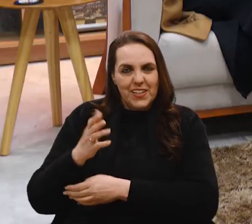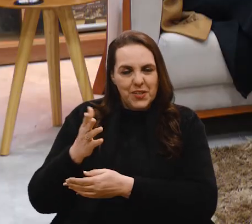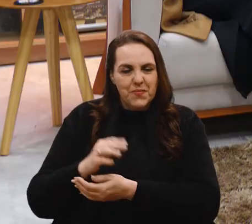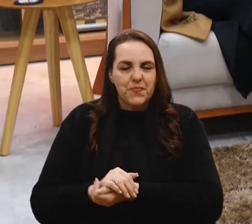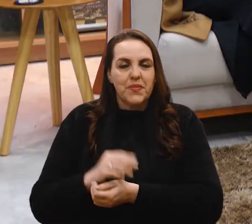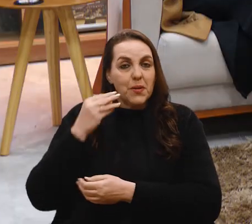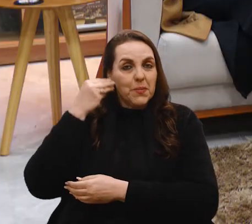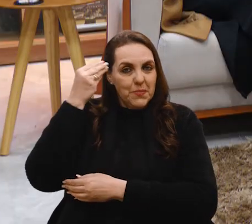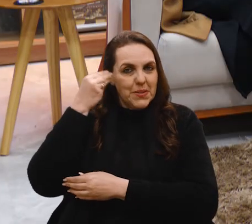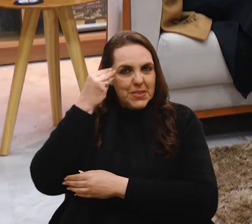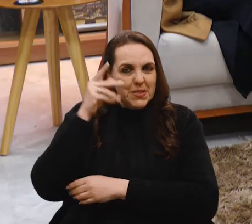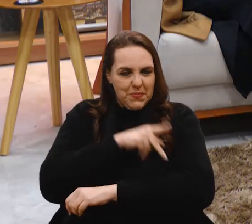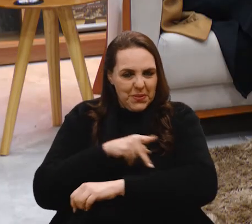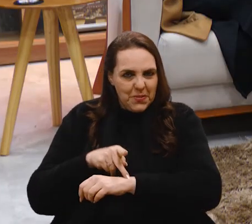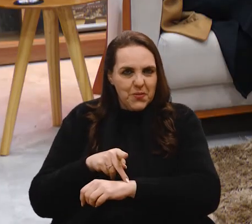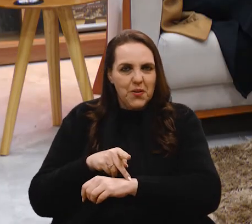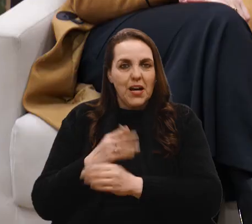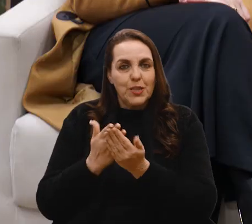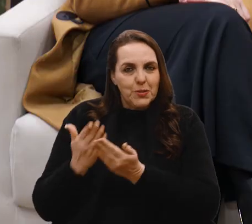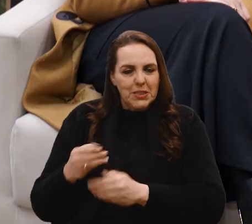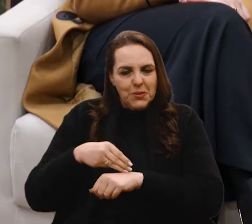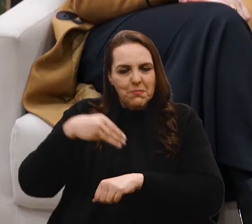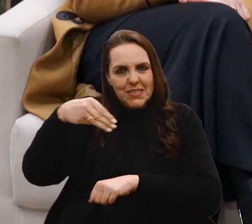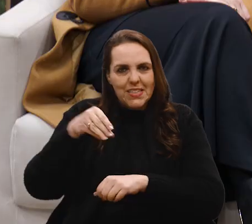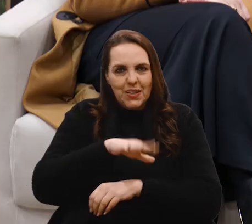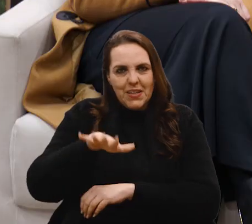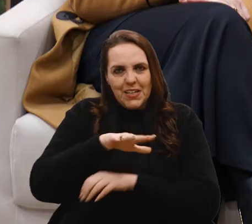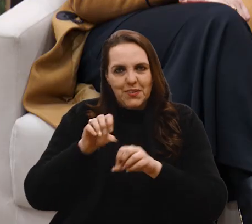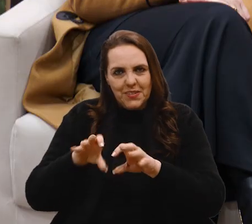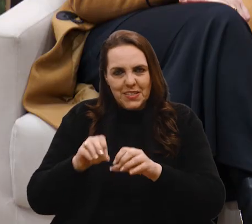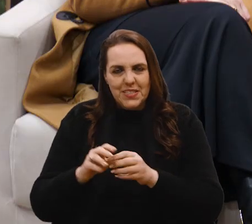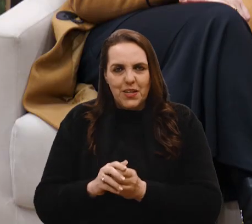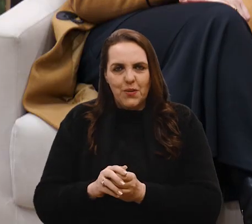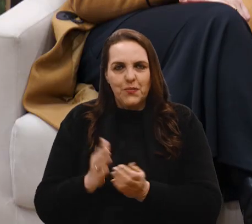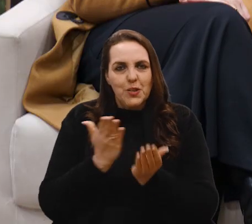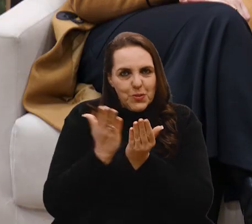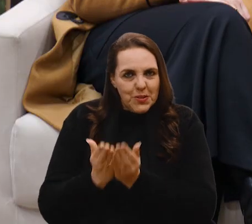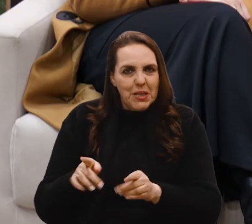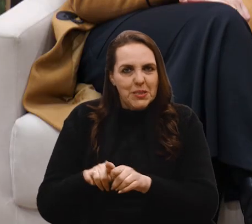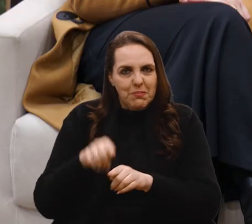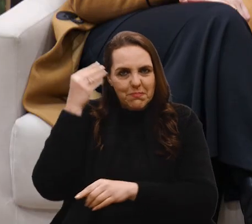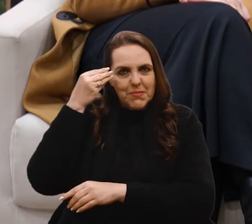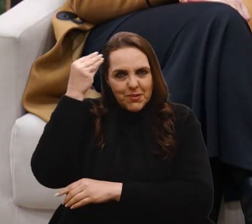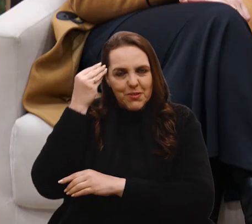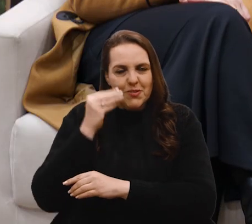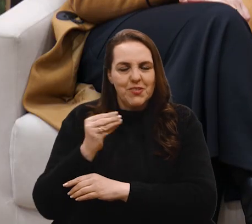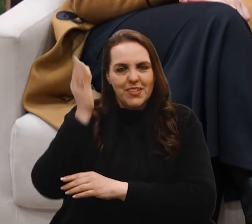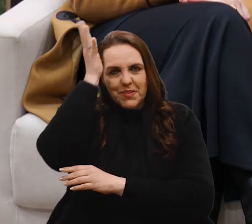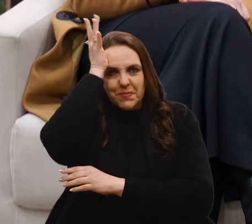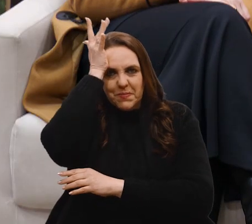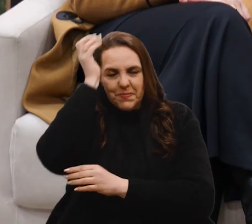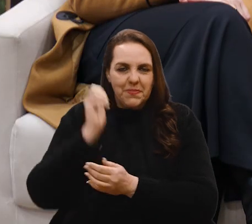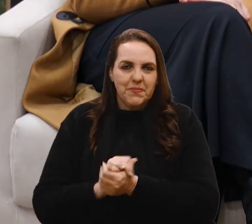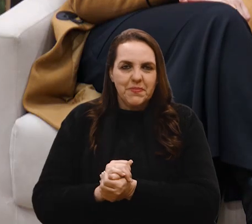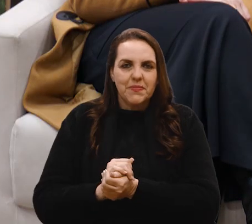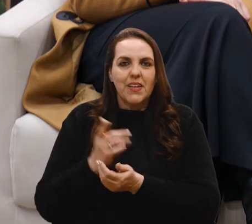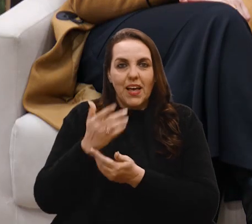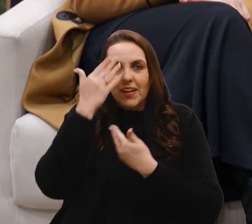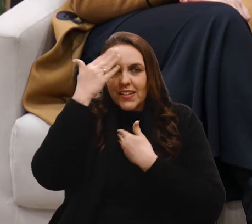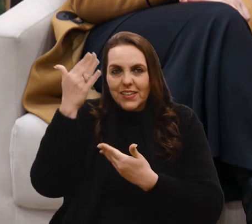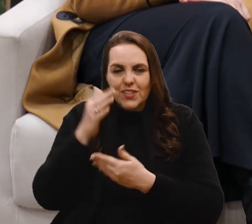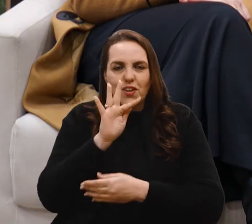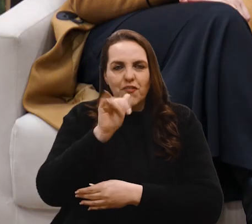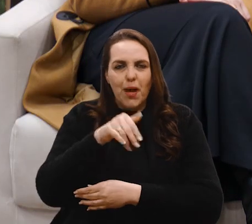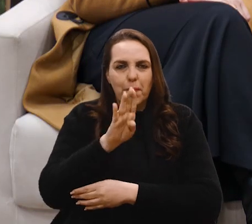Lenzi, psicopedagoga, mestranda em educação, estudante de psicologia, altas habilidades. Agradeço muito